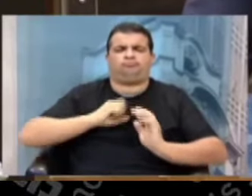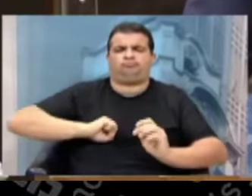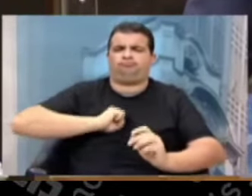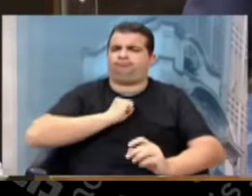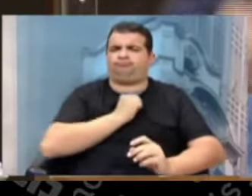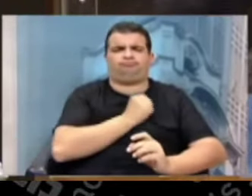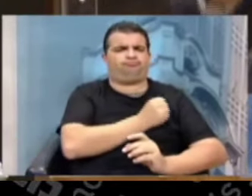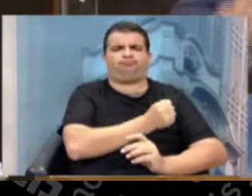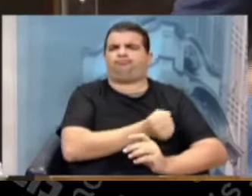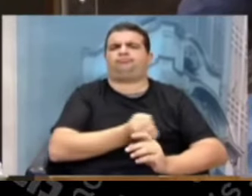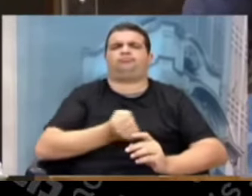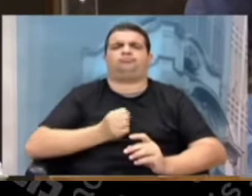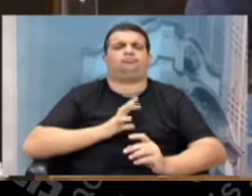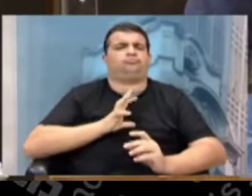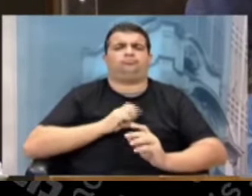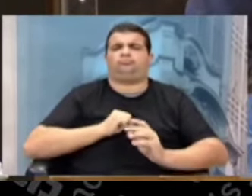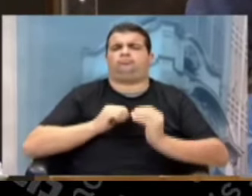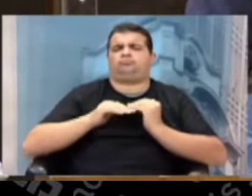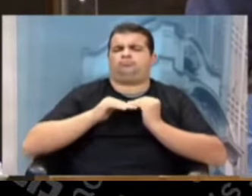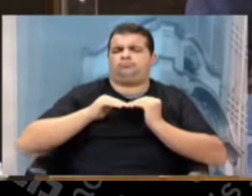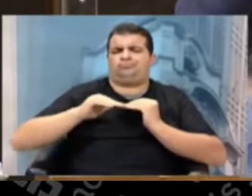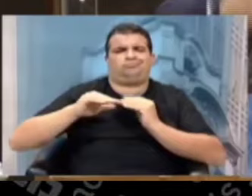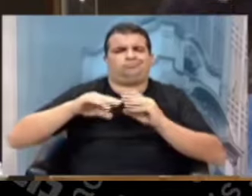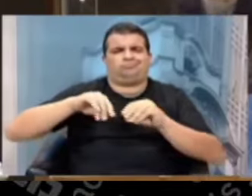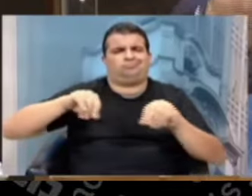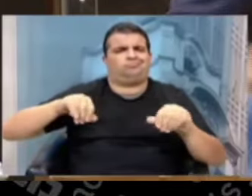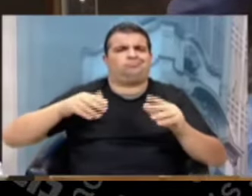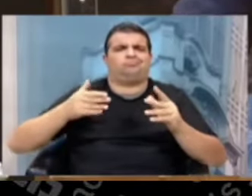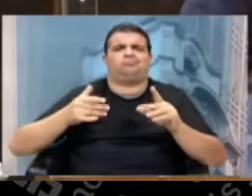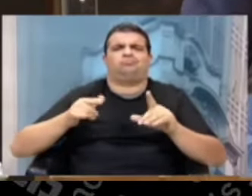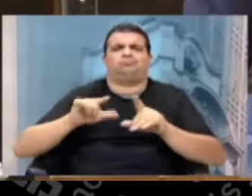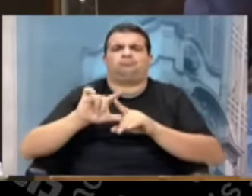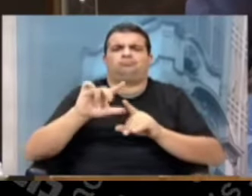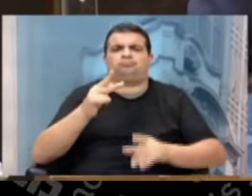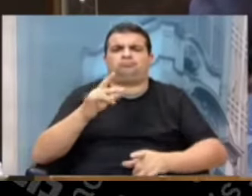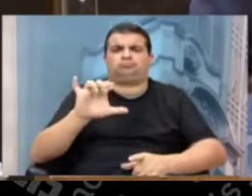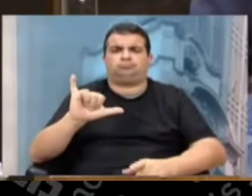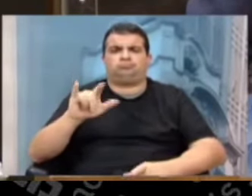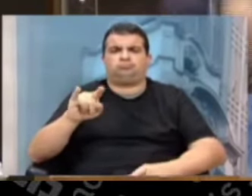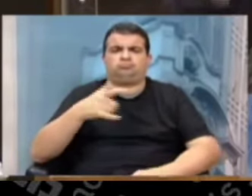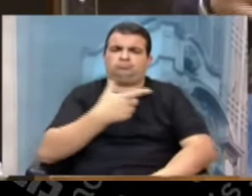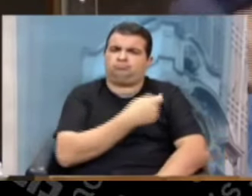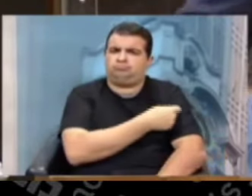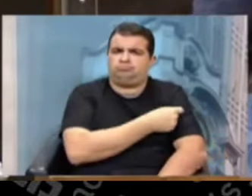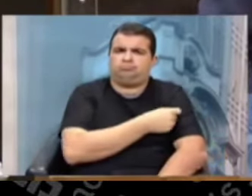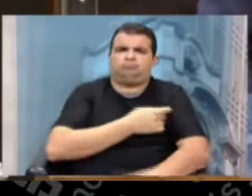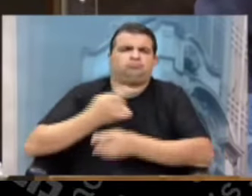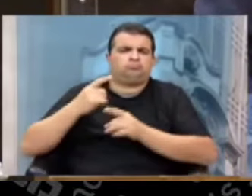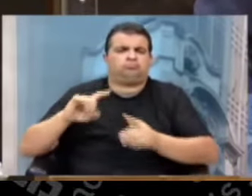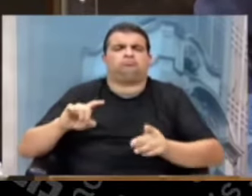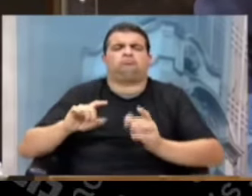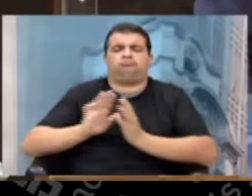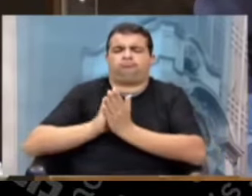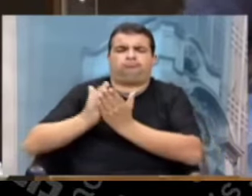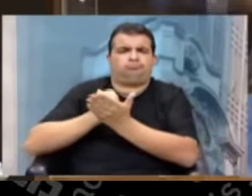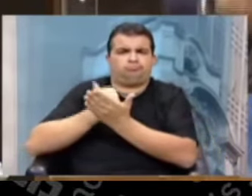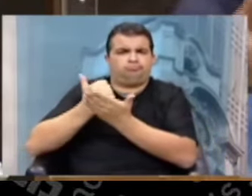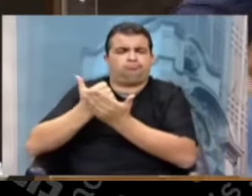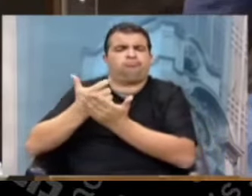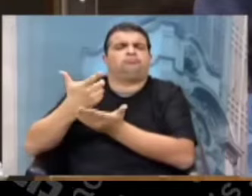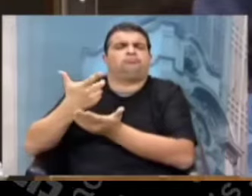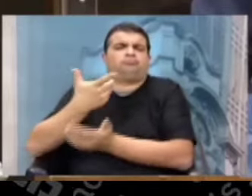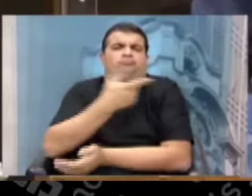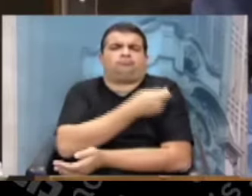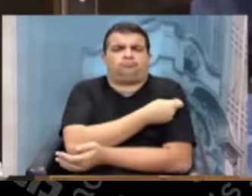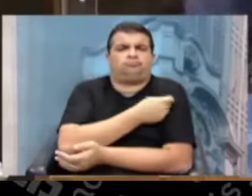fanatizada, que acredita em terra plana, que acredita em chip em vacina, que é contra o passaporte vacinal, que é a favor